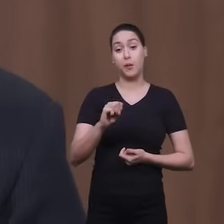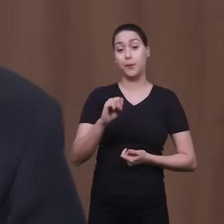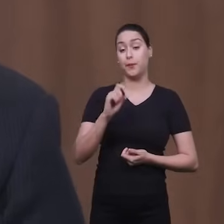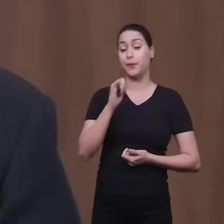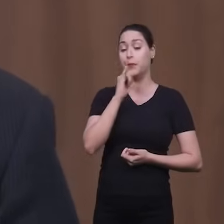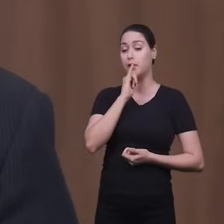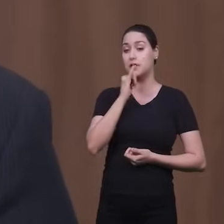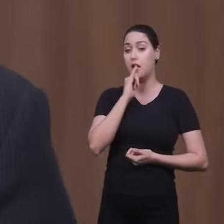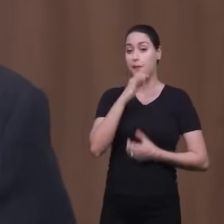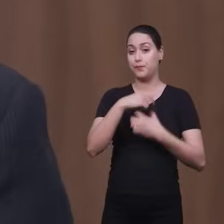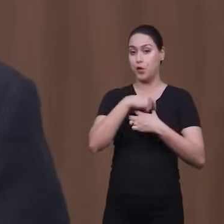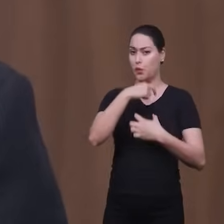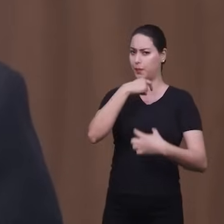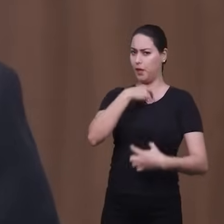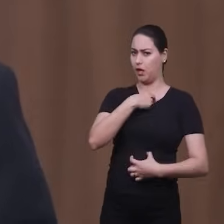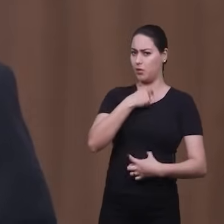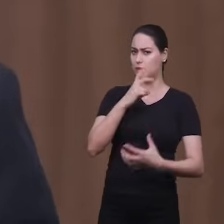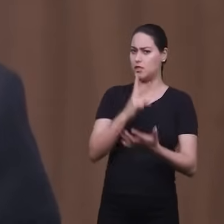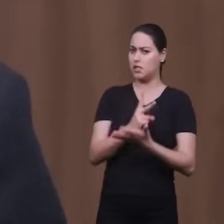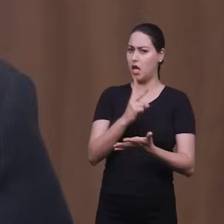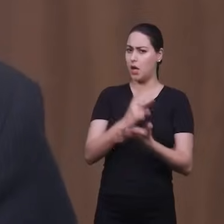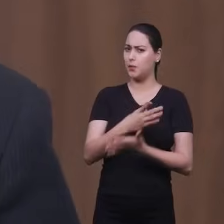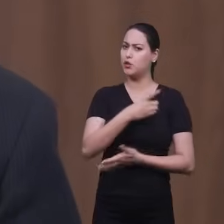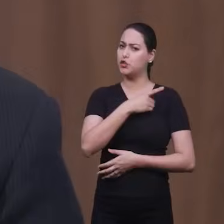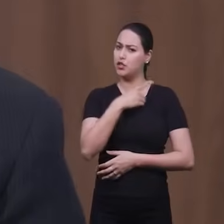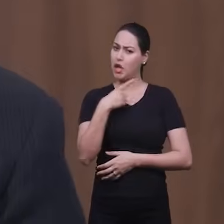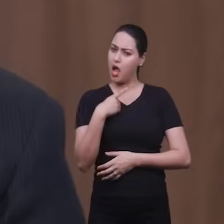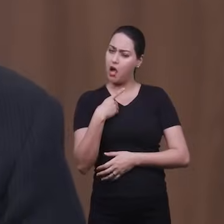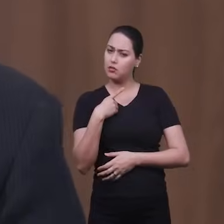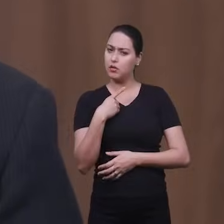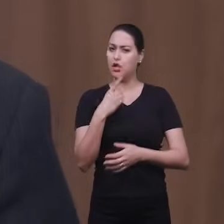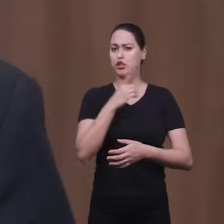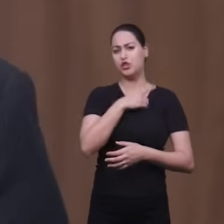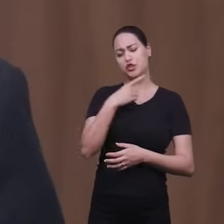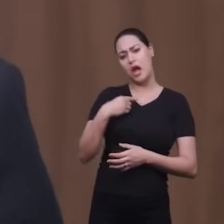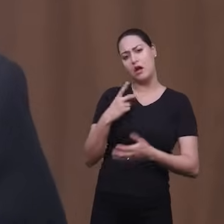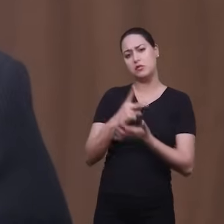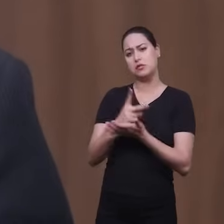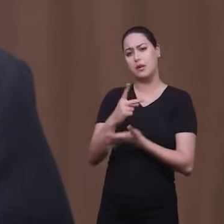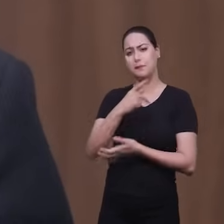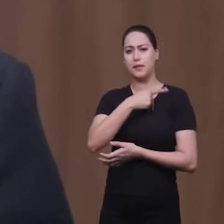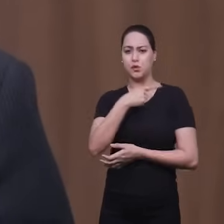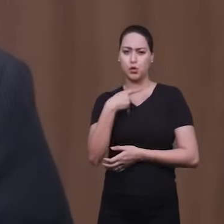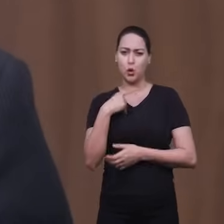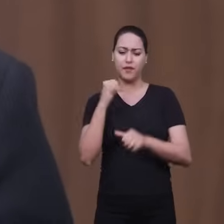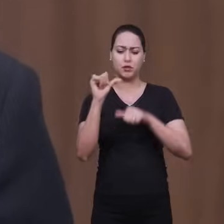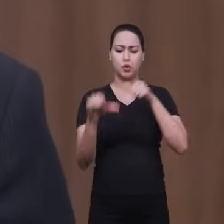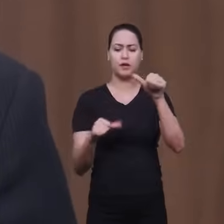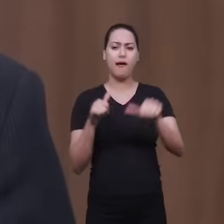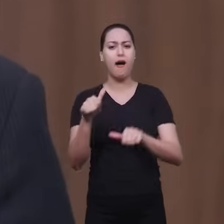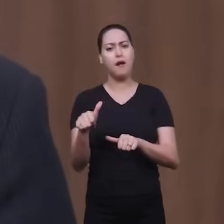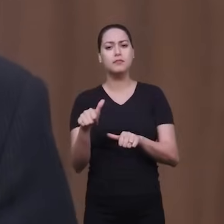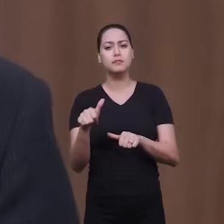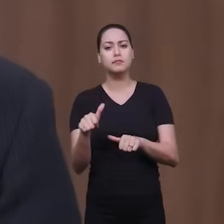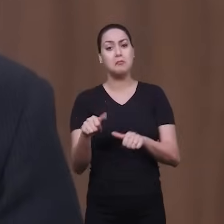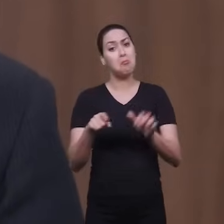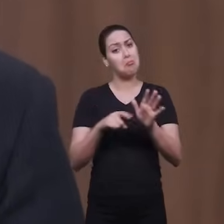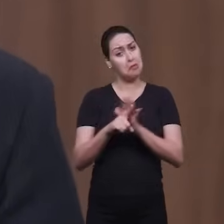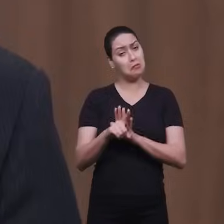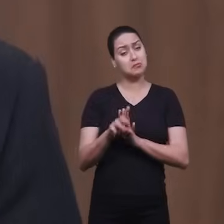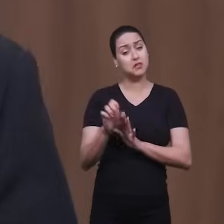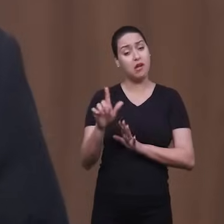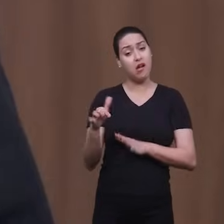o obreiro todo o obreiro ele será diácono diácono será pastor é um questionamento